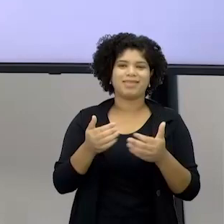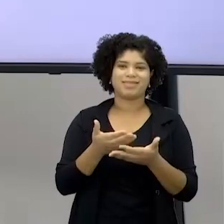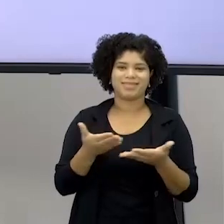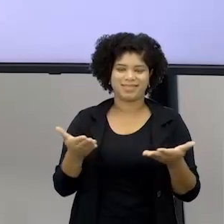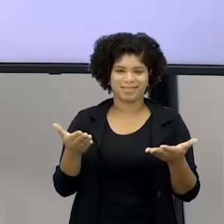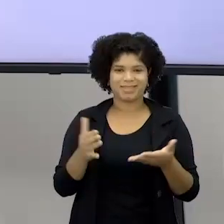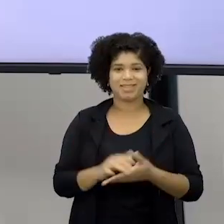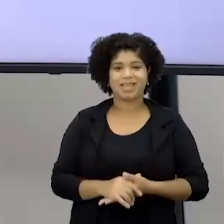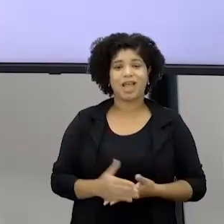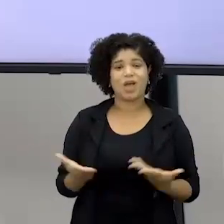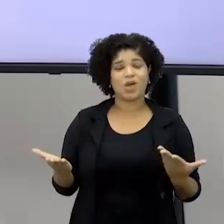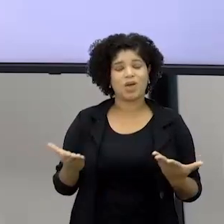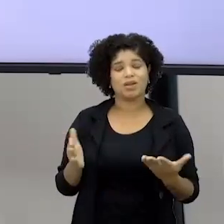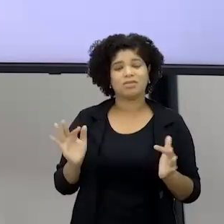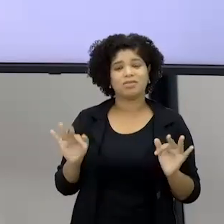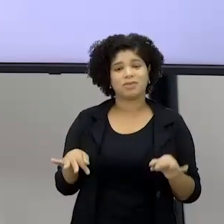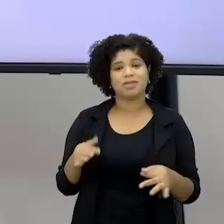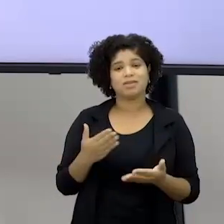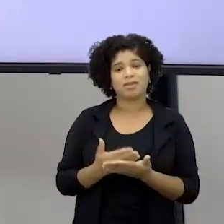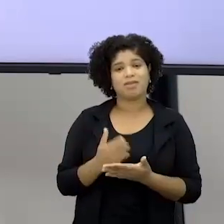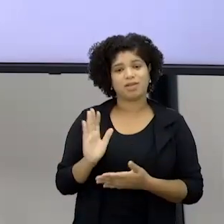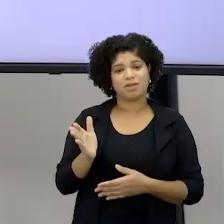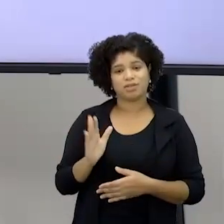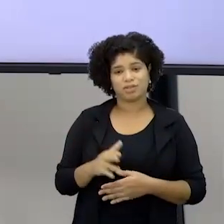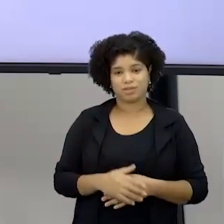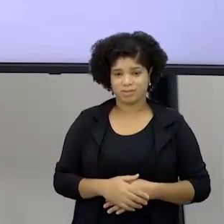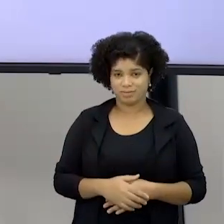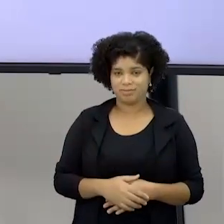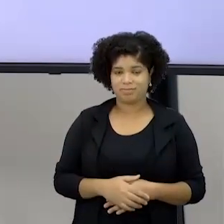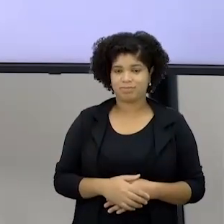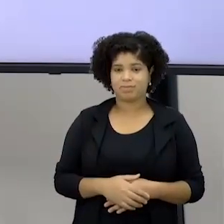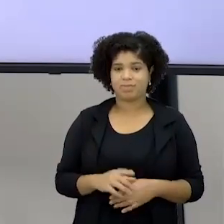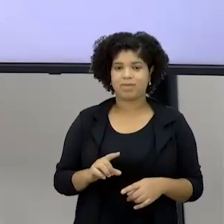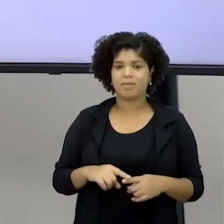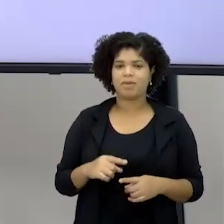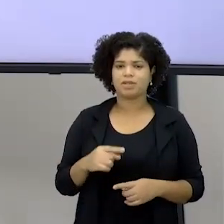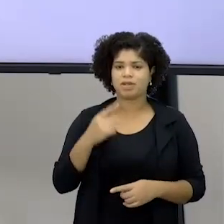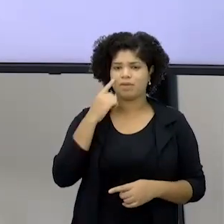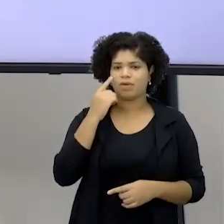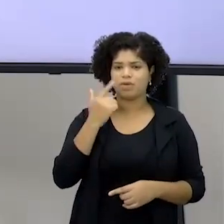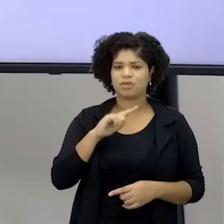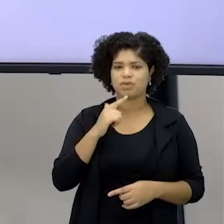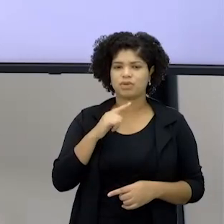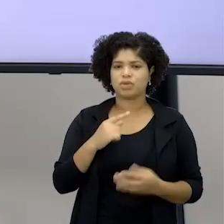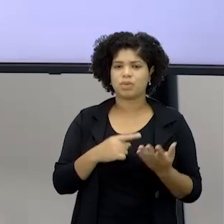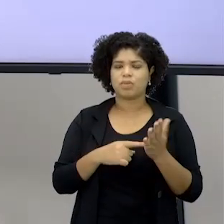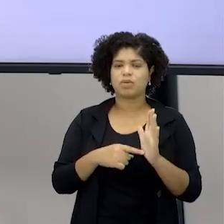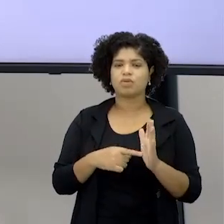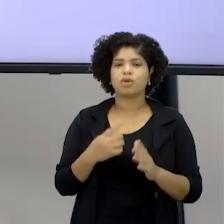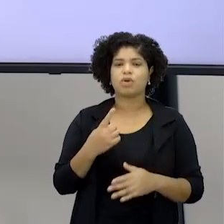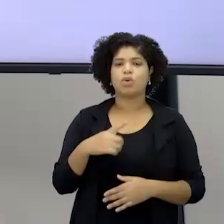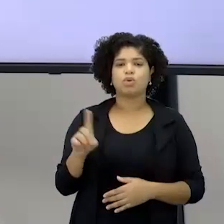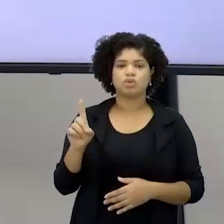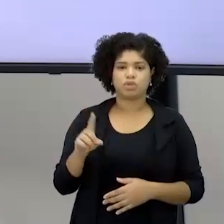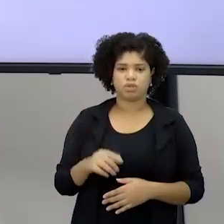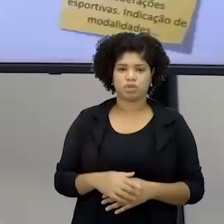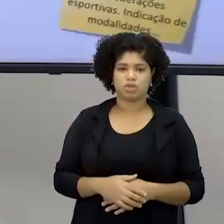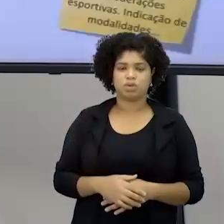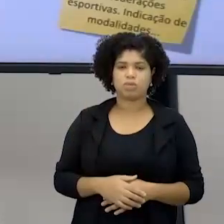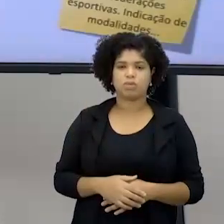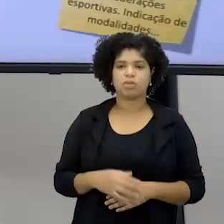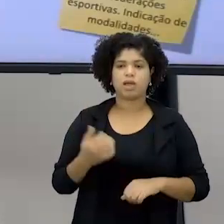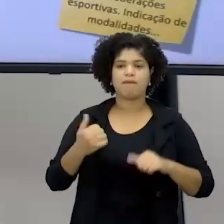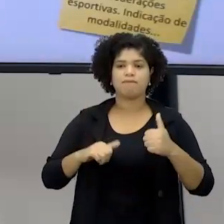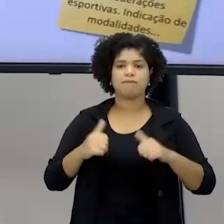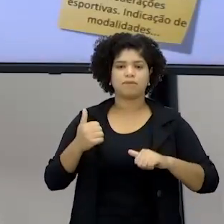vocês, tá bom? Eu vou ficando por aqui, não posso deixar de falar, deixa eu ver se eu consigo colocar o último lá, que eu acho que eu não fiz nesse, mas